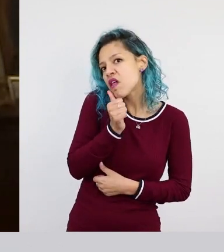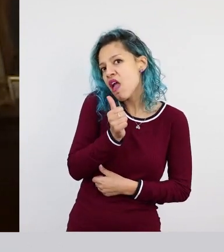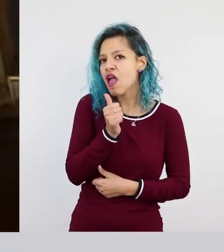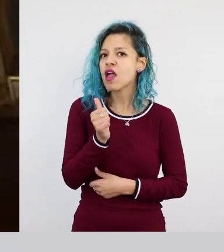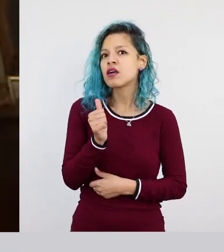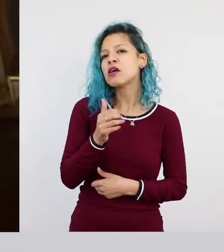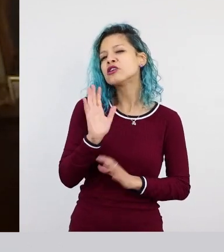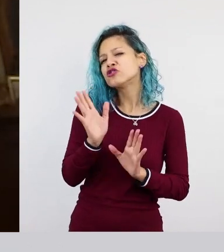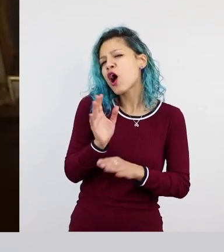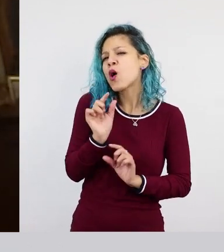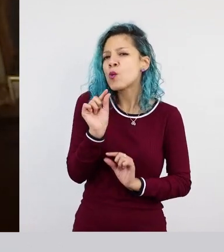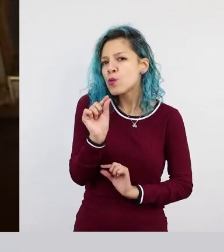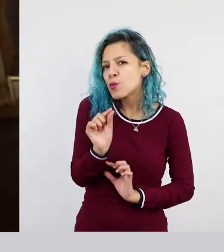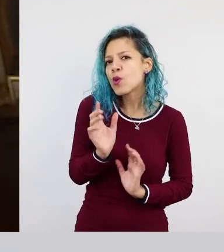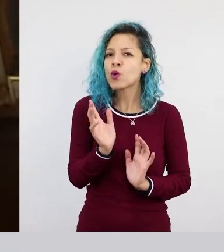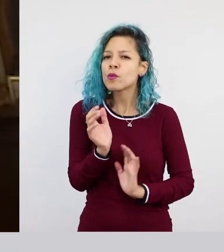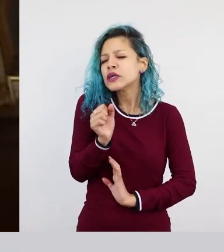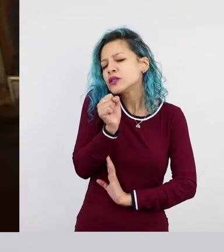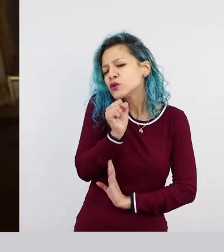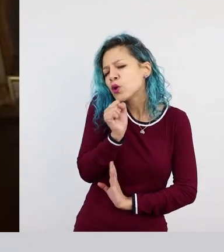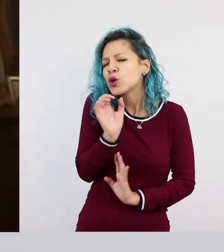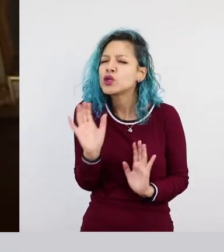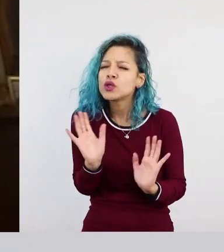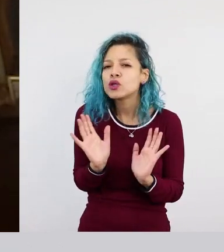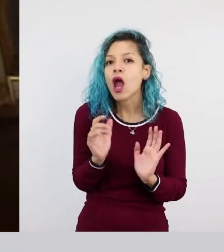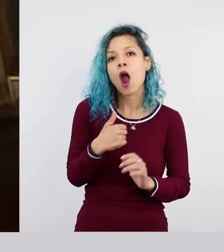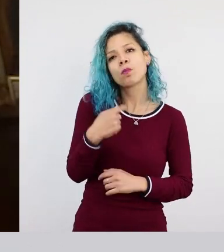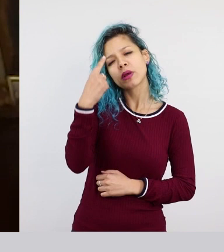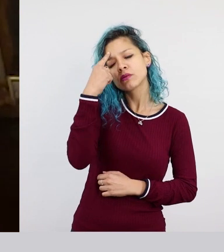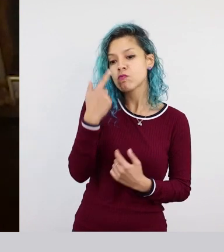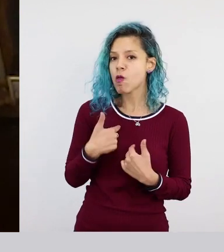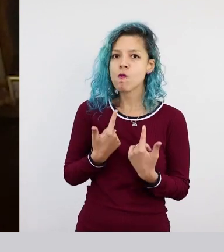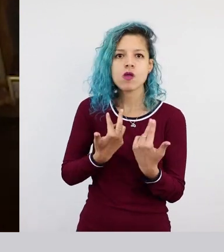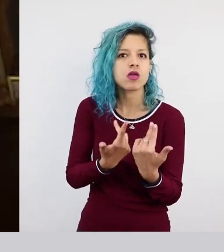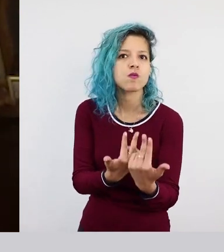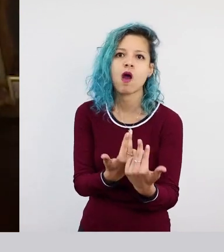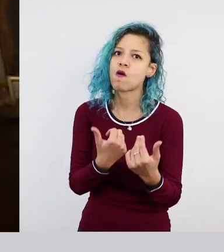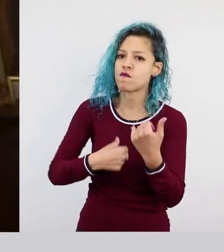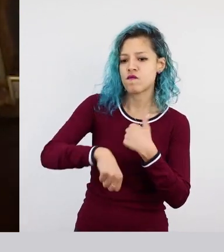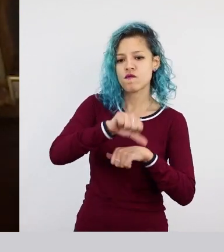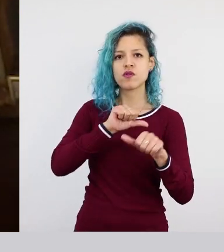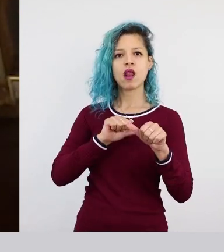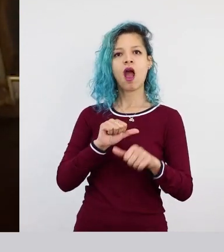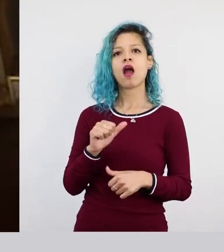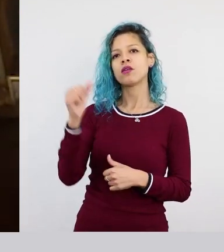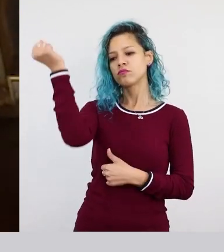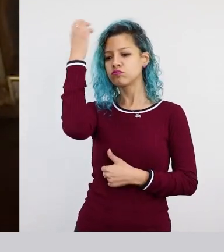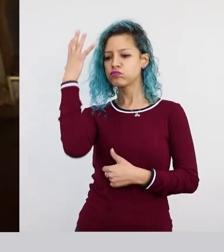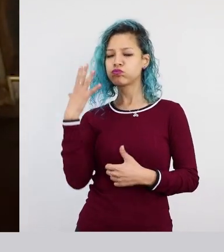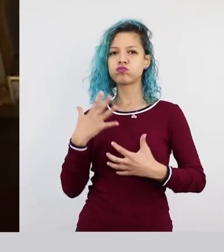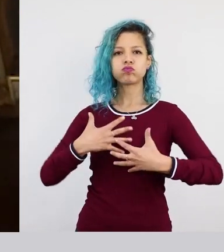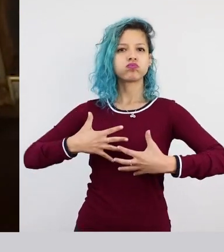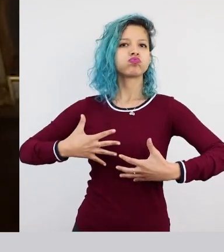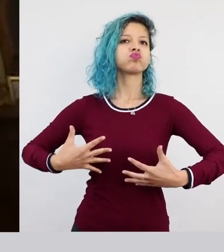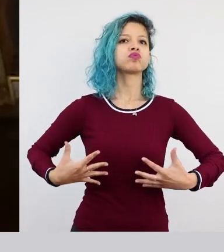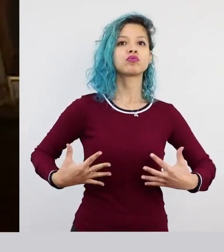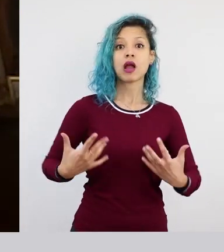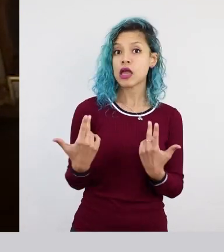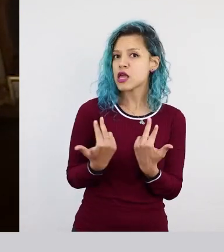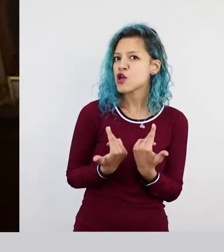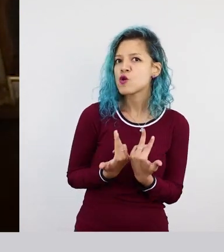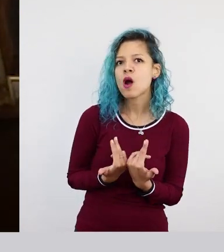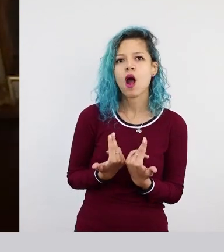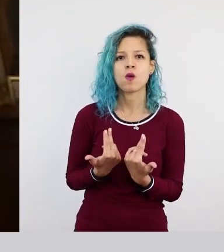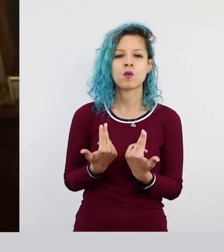de senhorinha, e falei: não, eu quero virar Divine, eu quero virar uma coisa